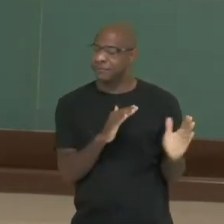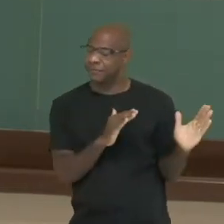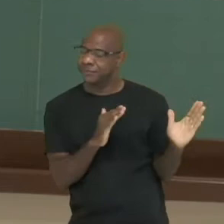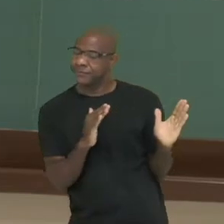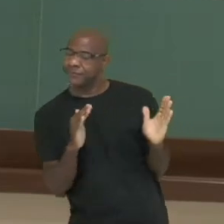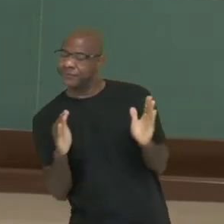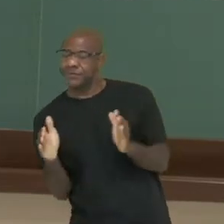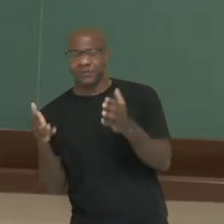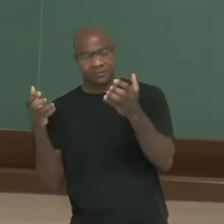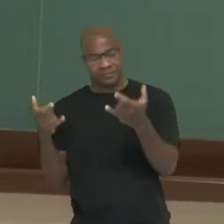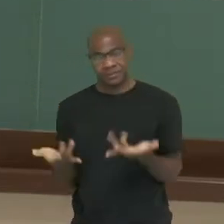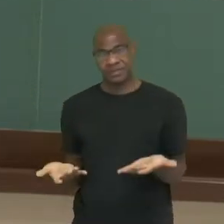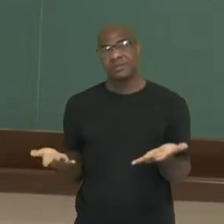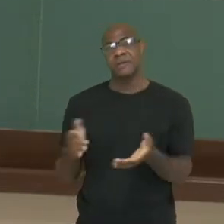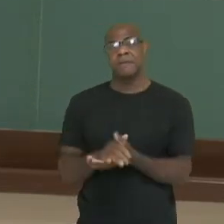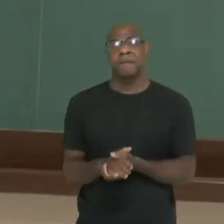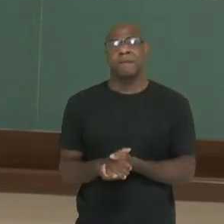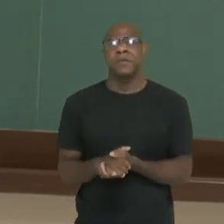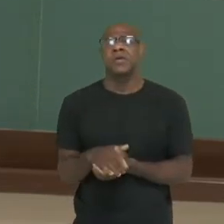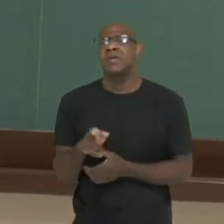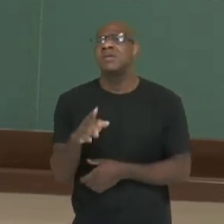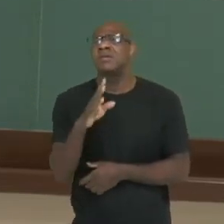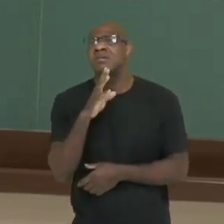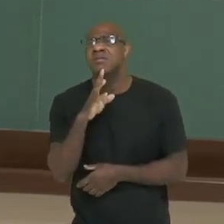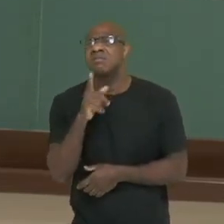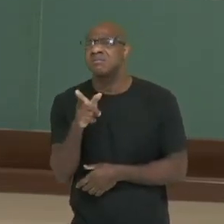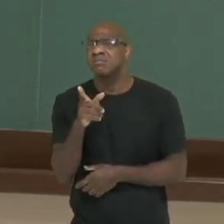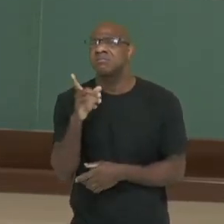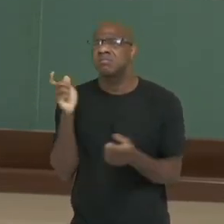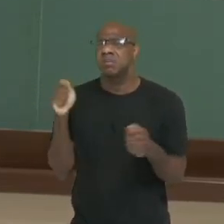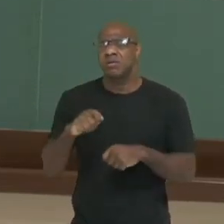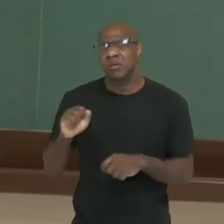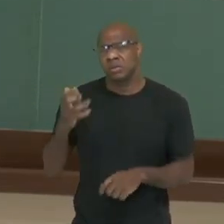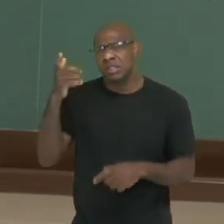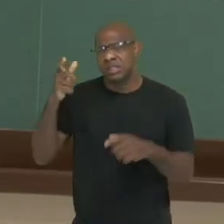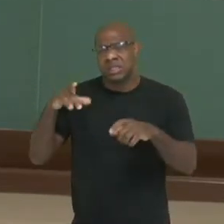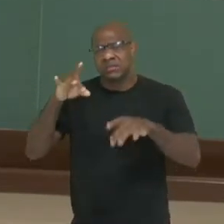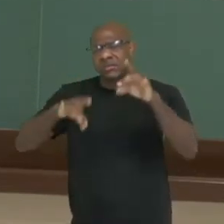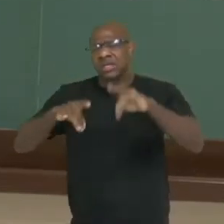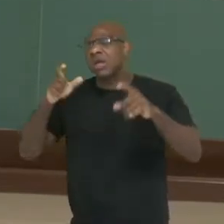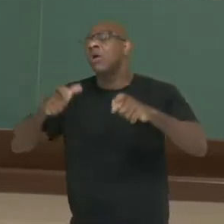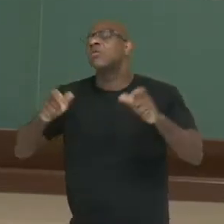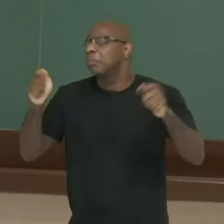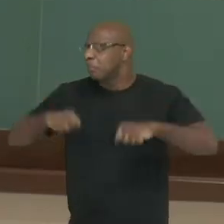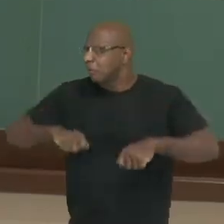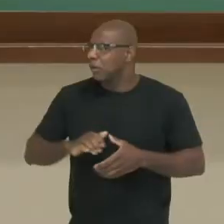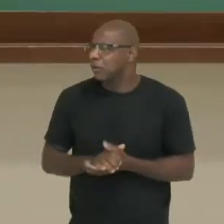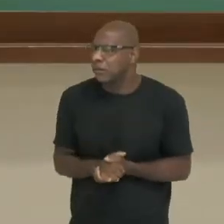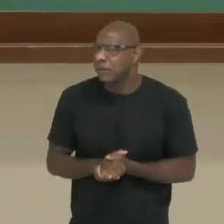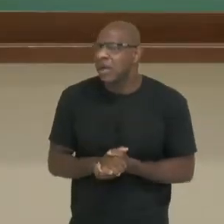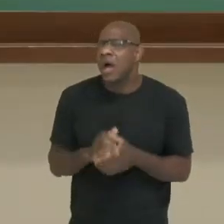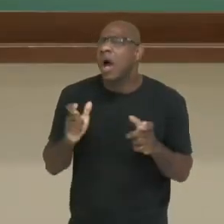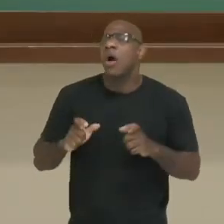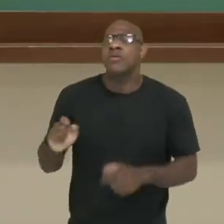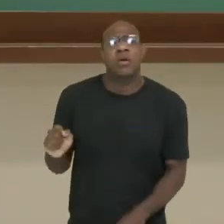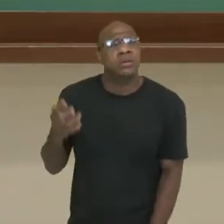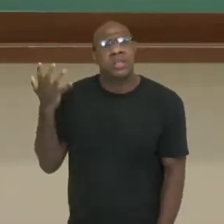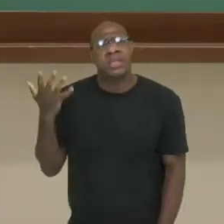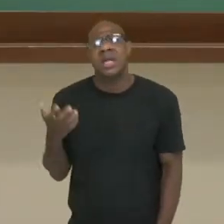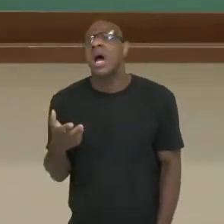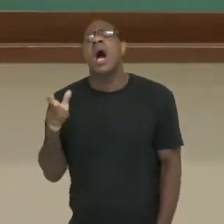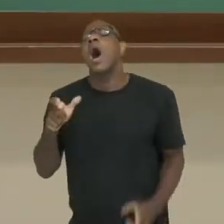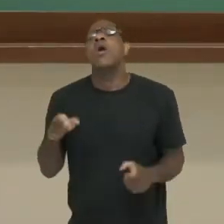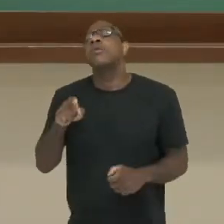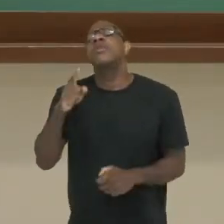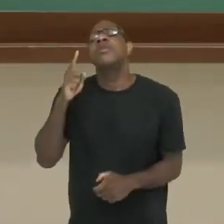falar sobre o teatro de rua. Você sabe onde o teatro pode acontecer? Onde o teatro acontece? Onde você já viu uma